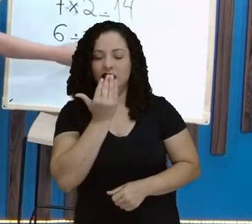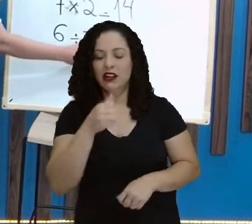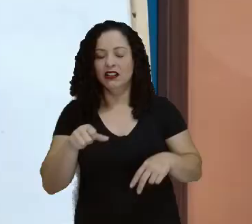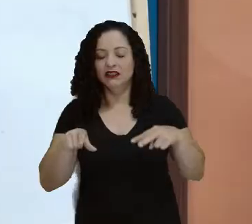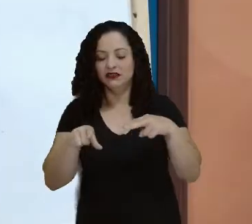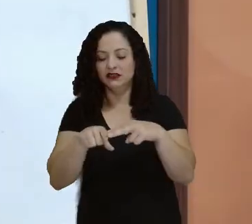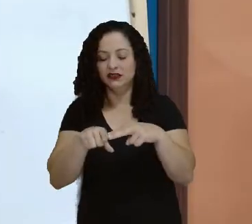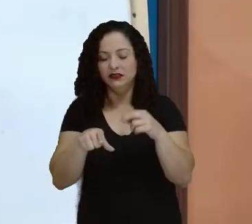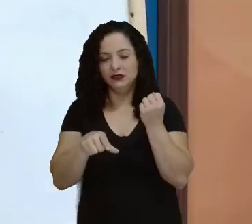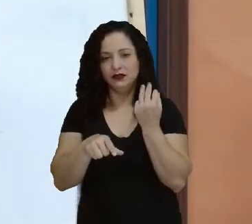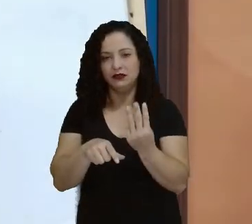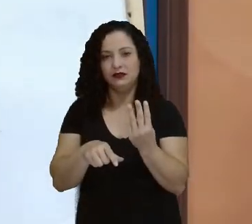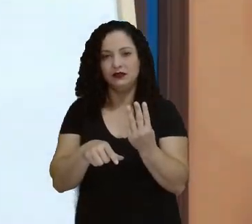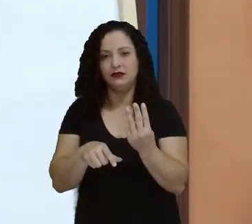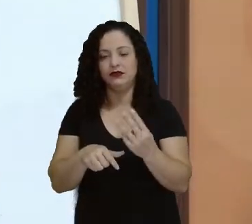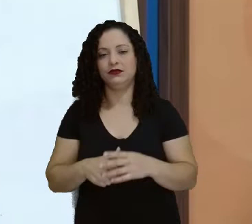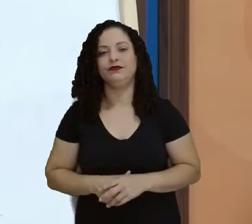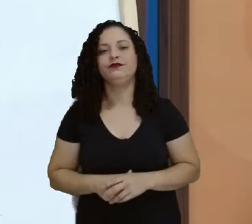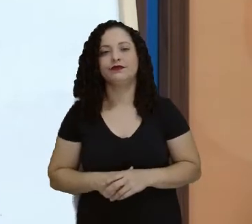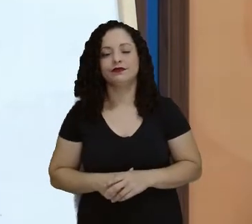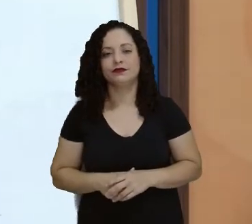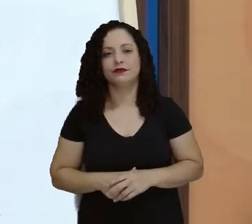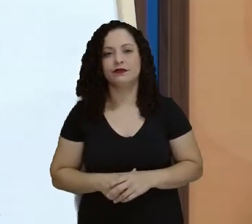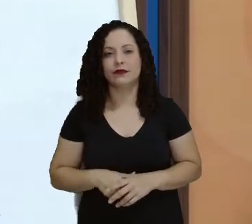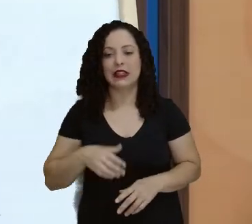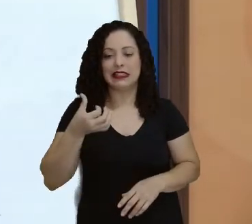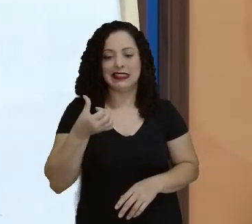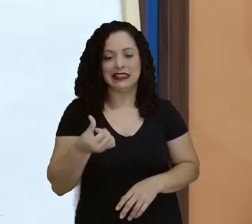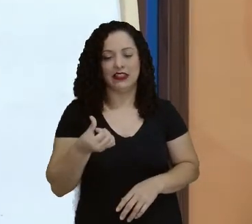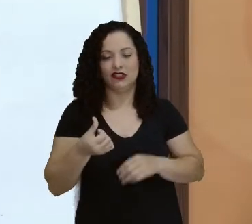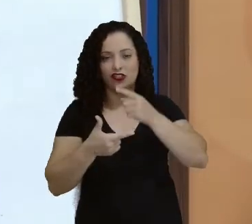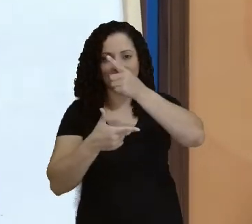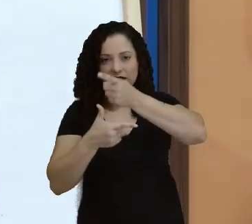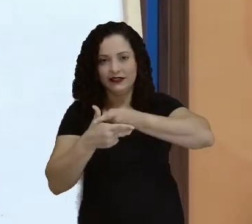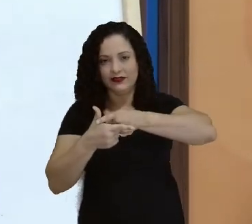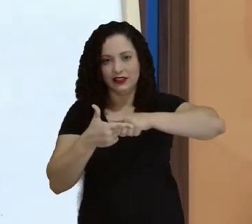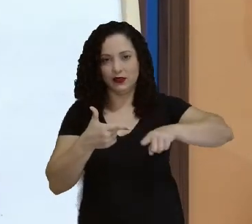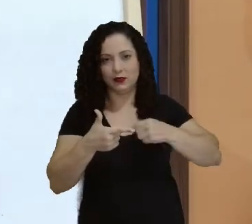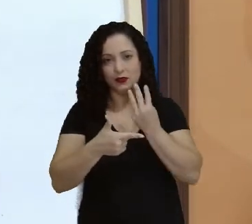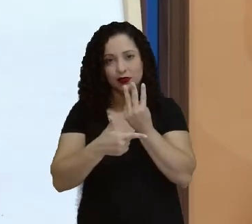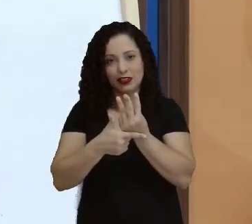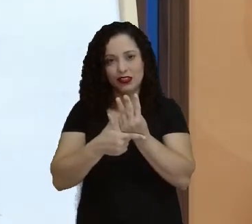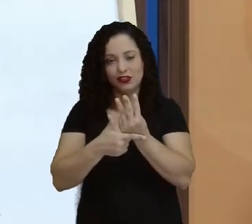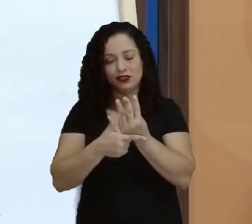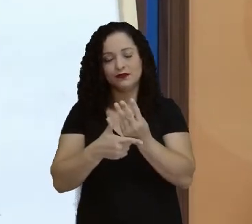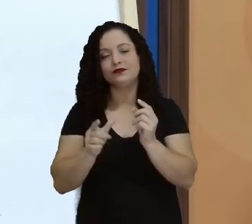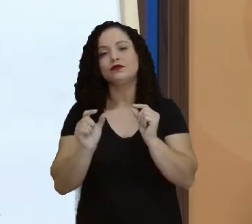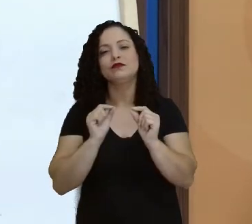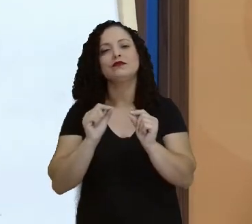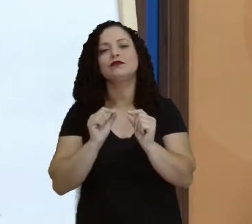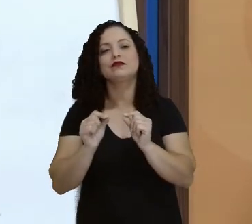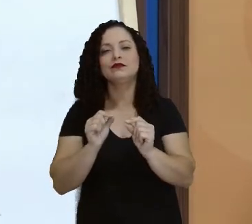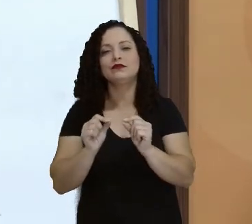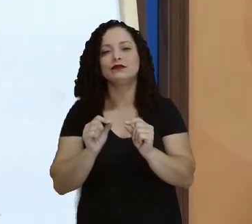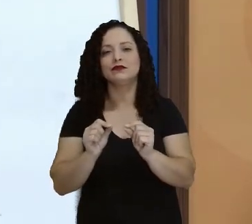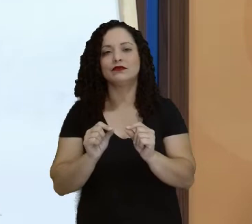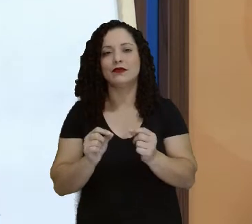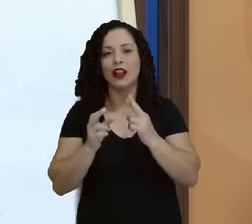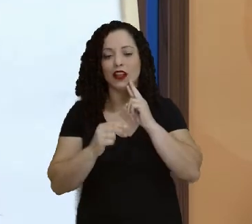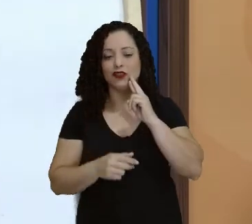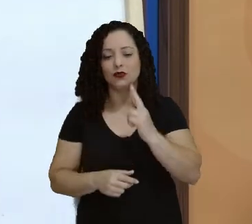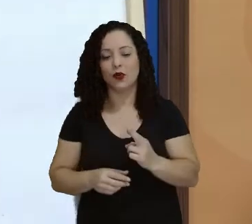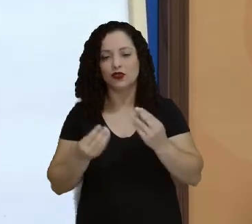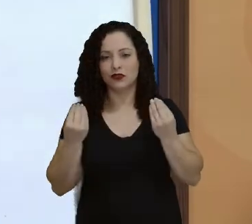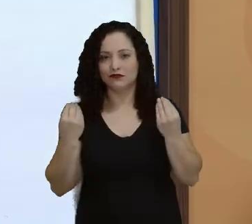parte. Então, quando a gente pega 6 e divide por 3, o 3 cabe quantas vezes dentro